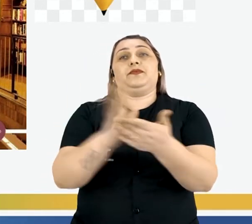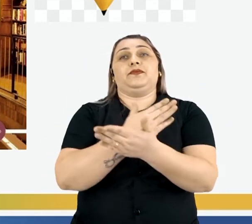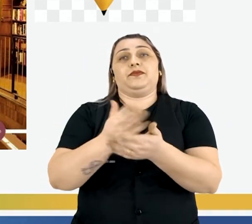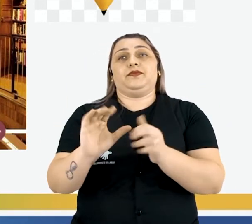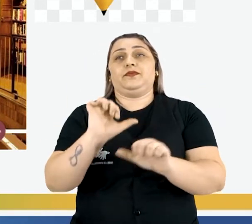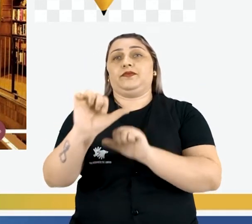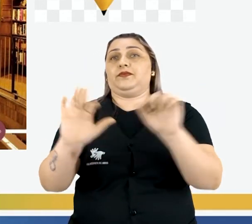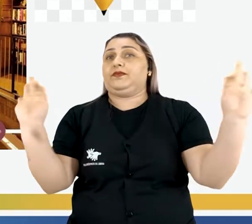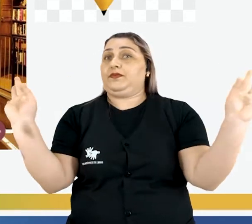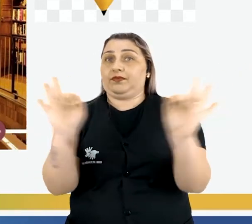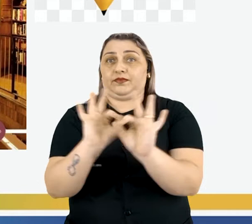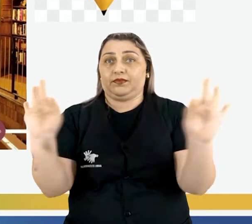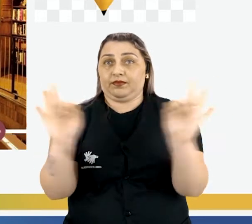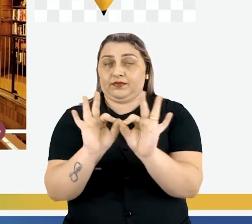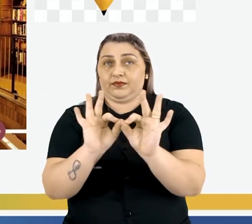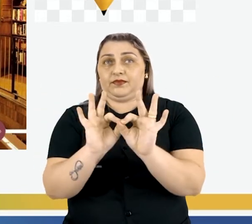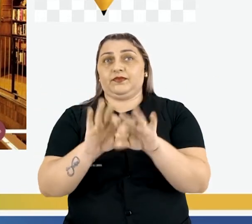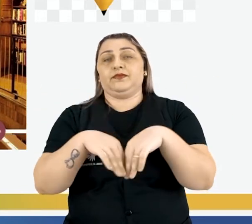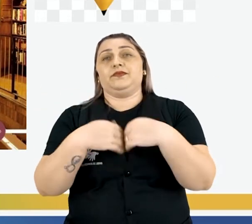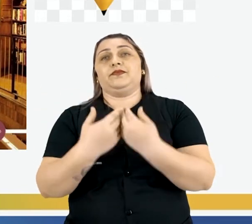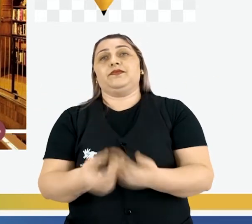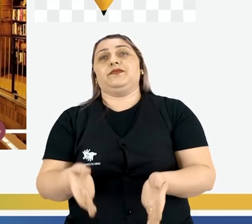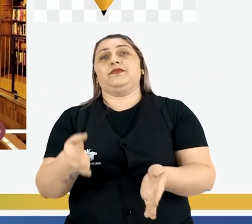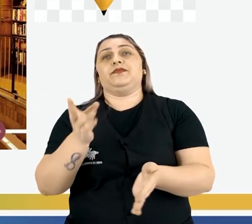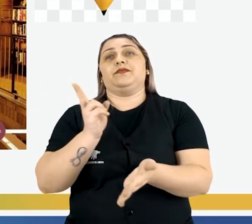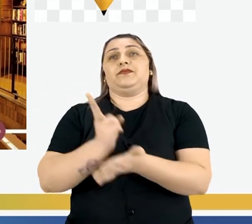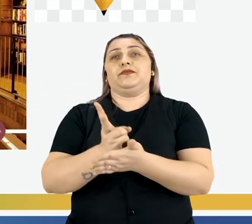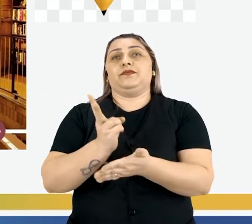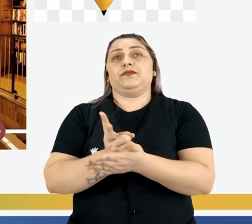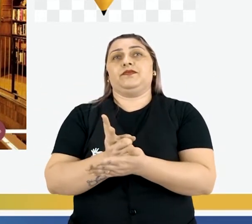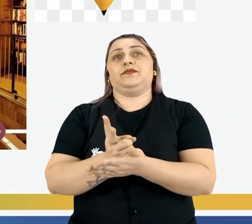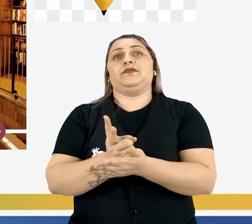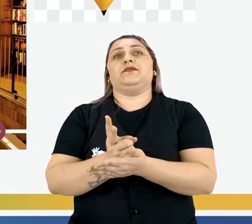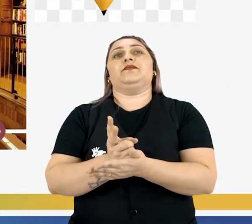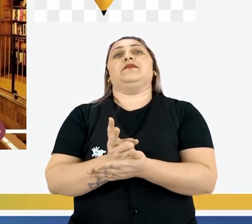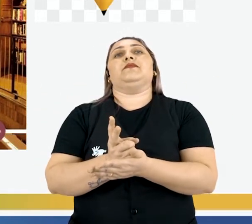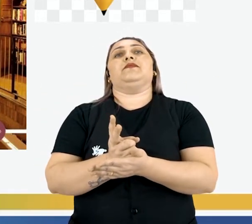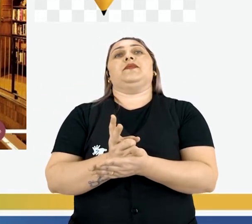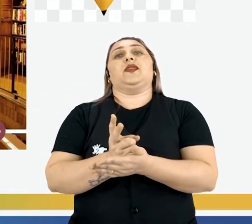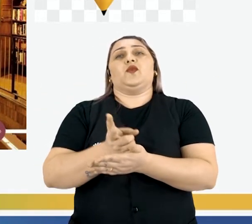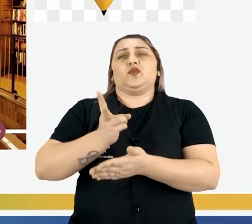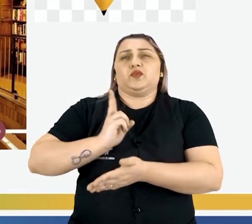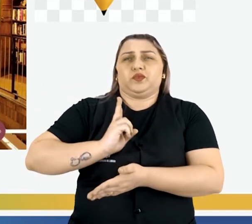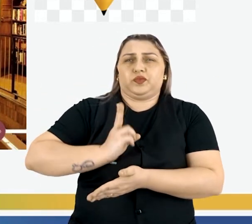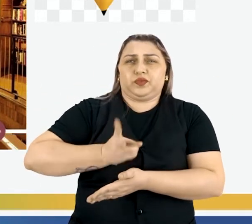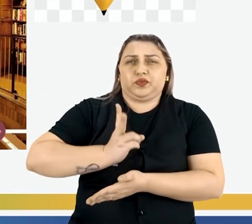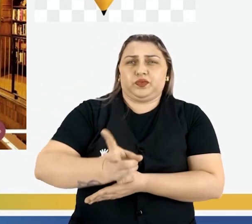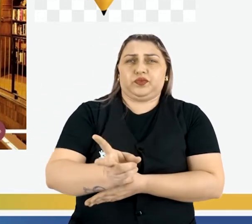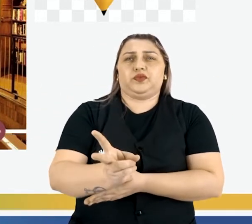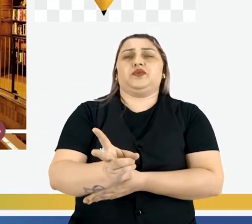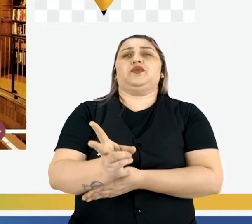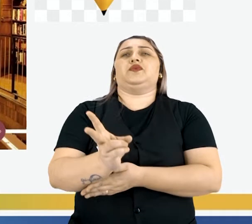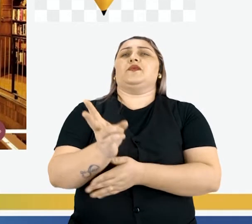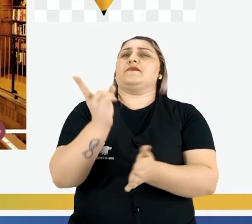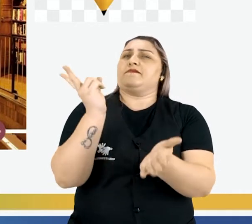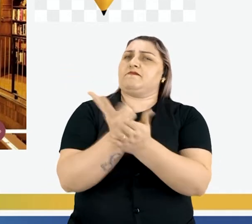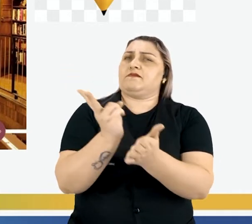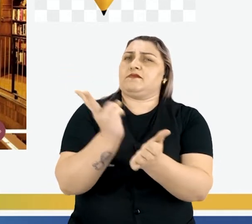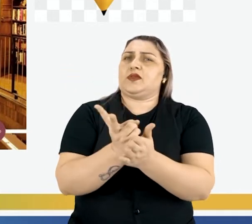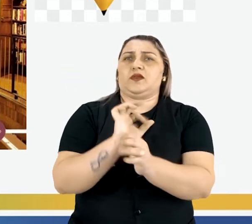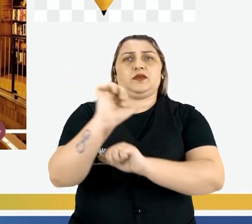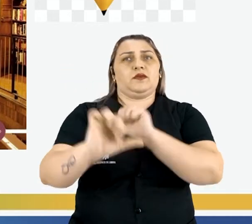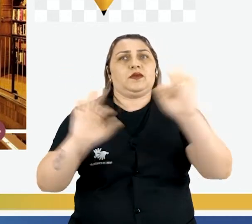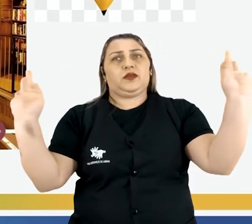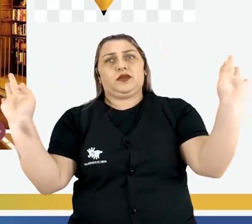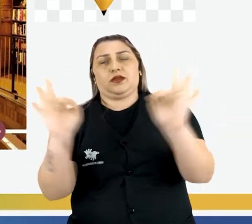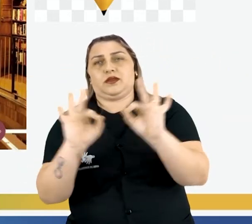não mudam. E as permanências são os elementos que permaneceram os mesmos